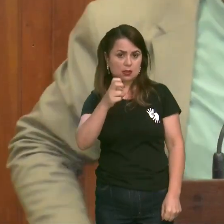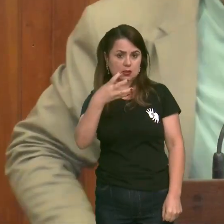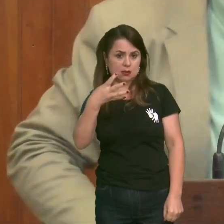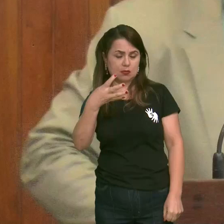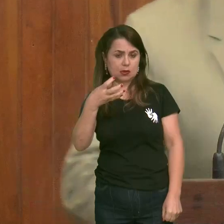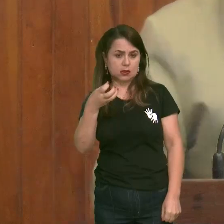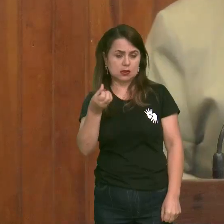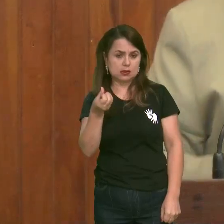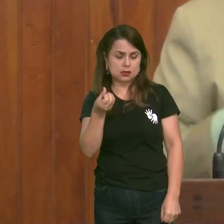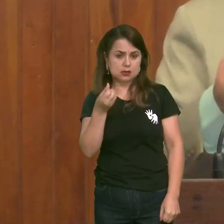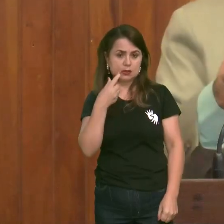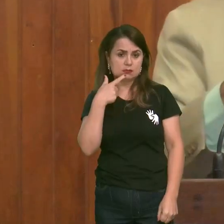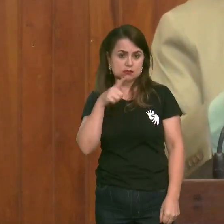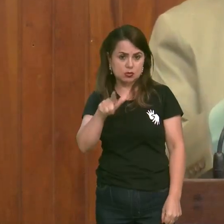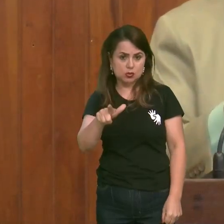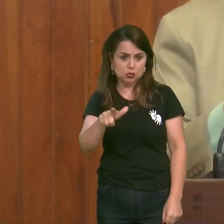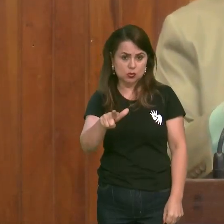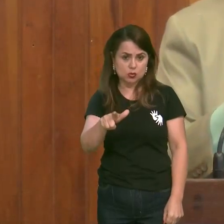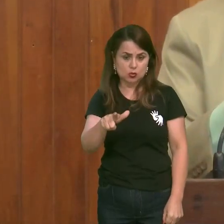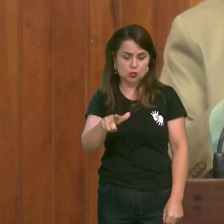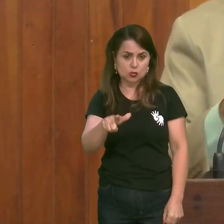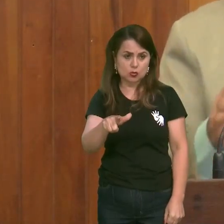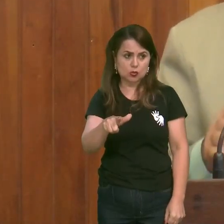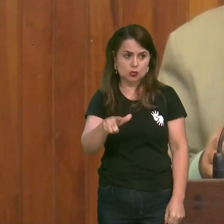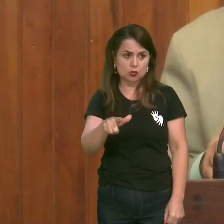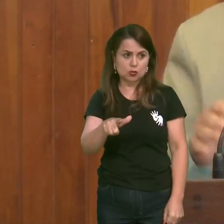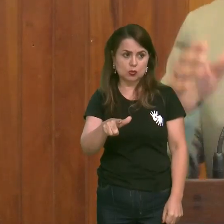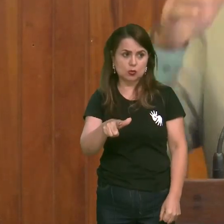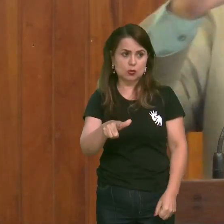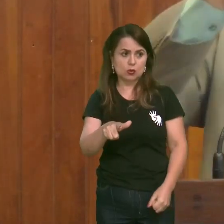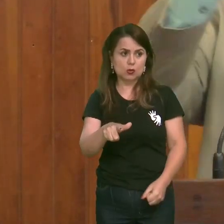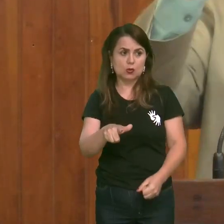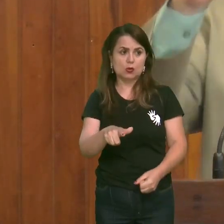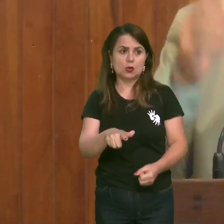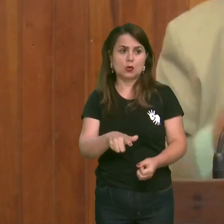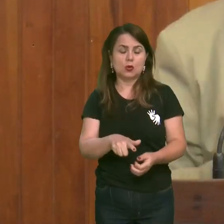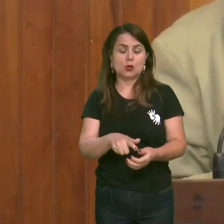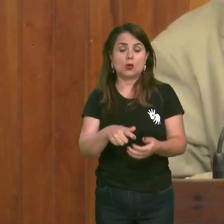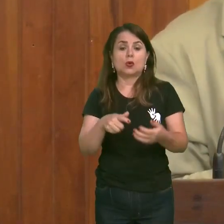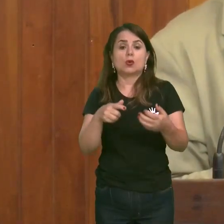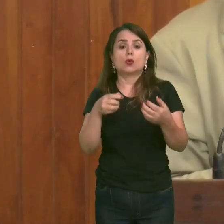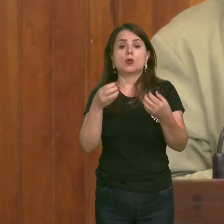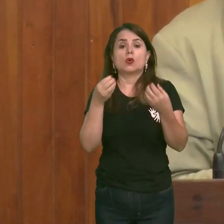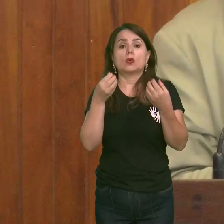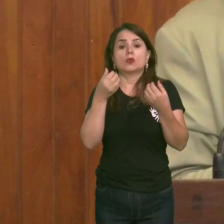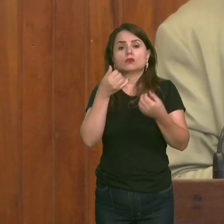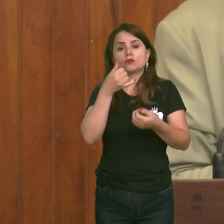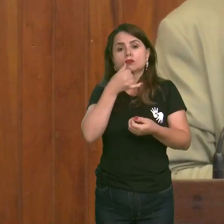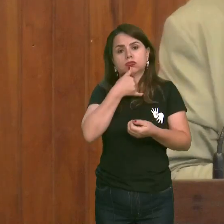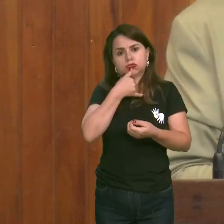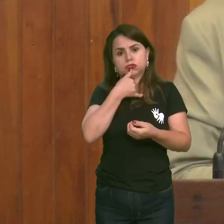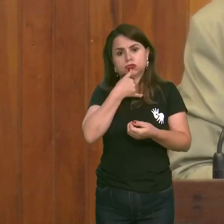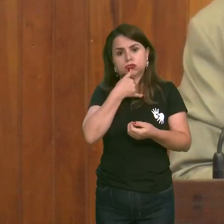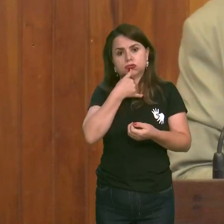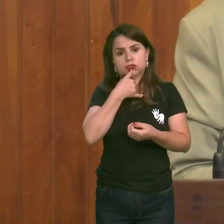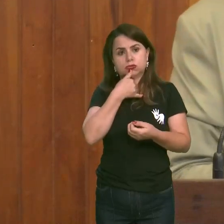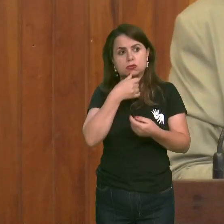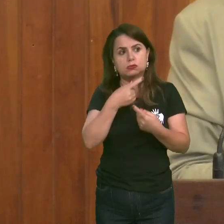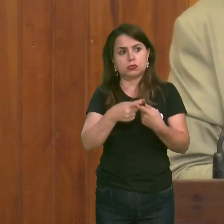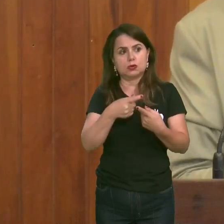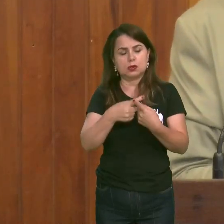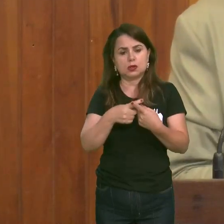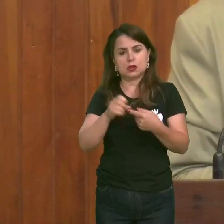então o que que nos causa entendam para mim causa tristeza porque como